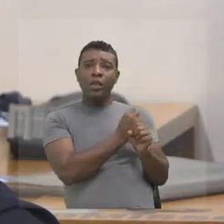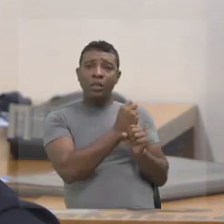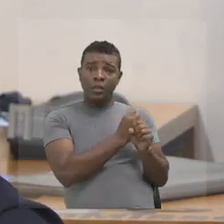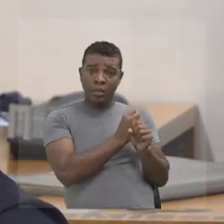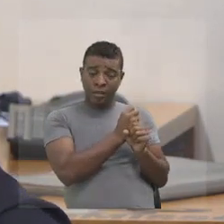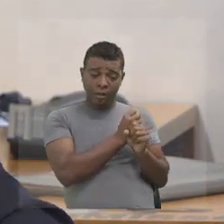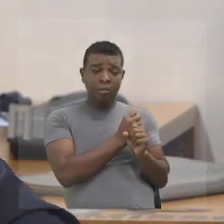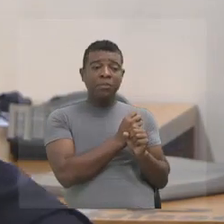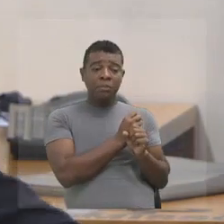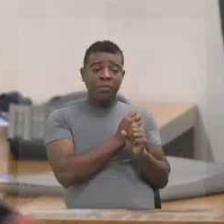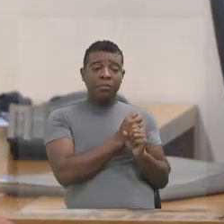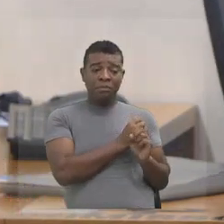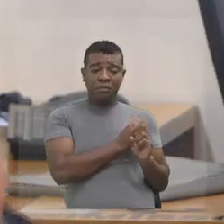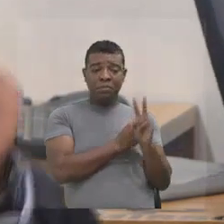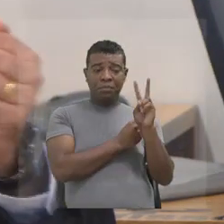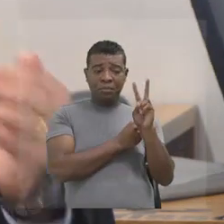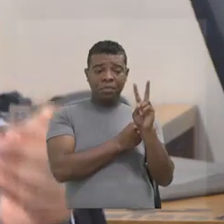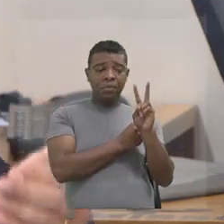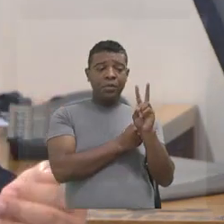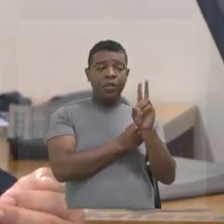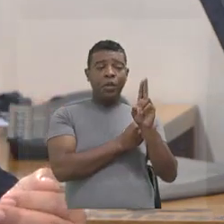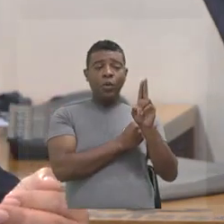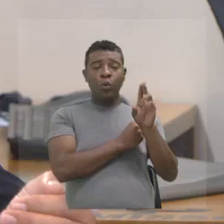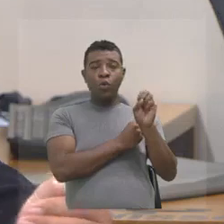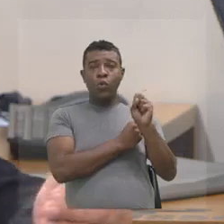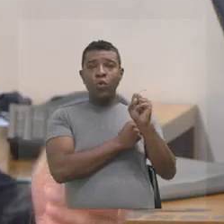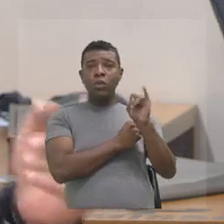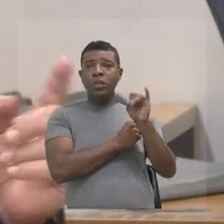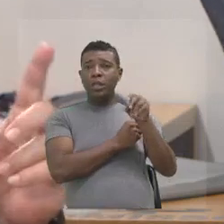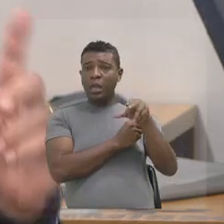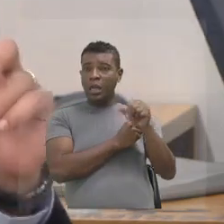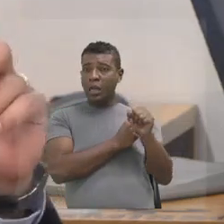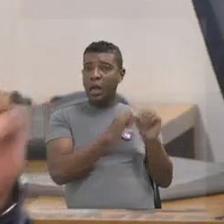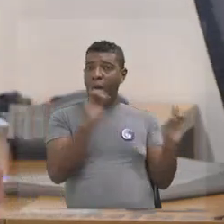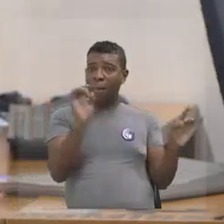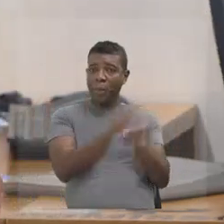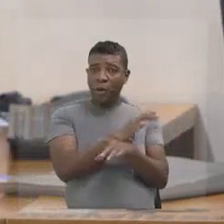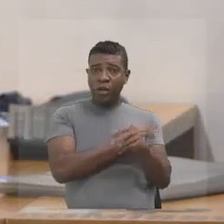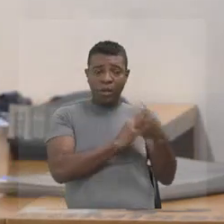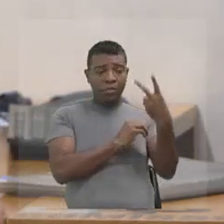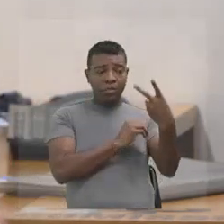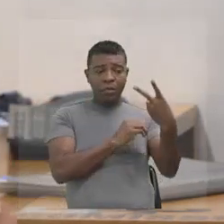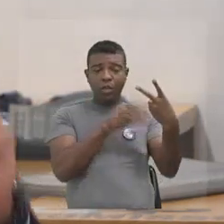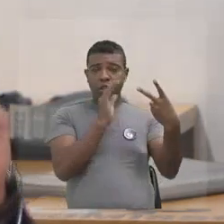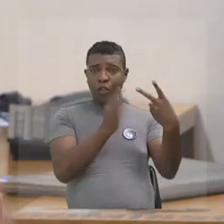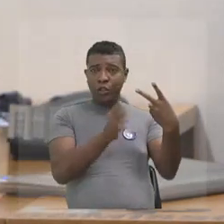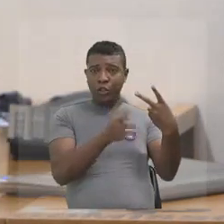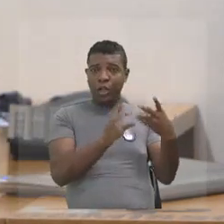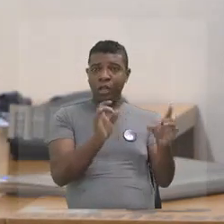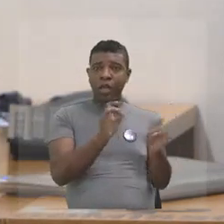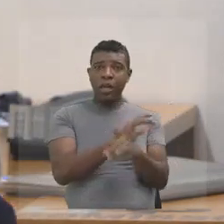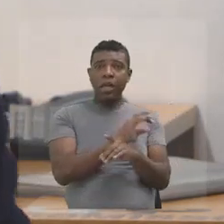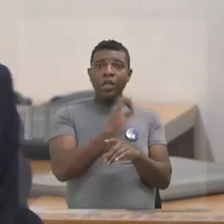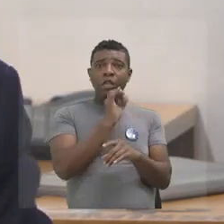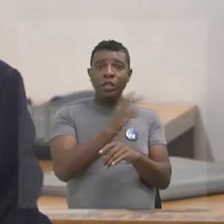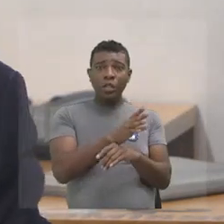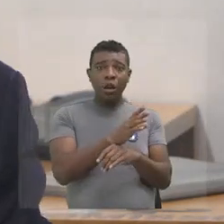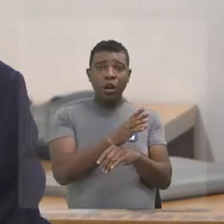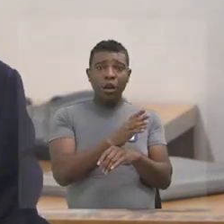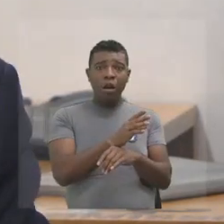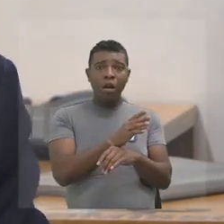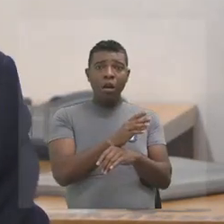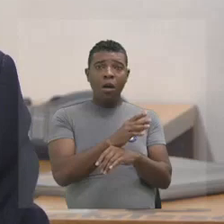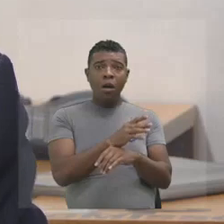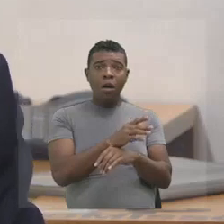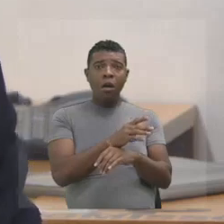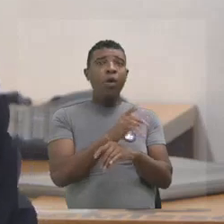usinas prontas para levar energia até a lagoa e nós estamos preso tão somente numa travessia dentro do